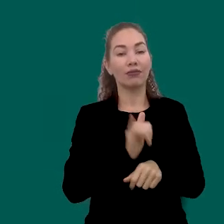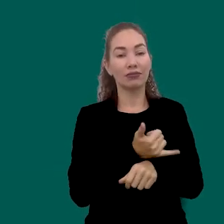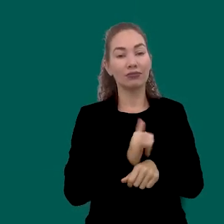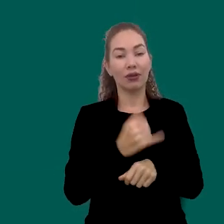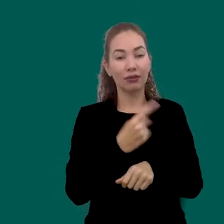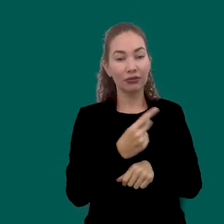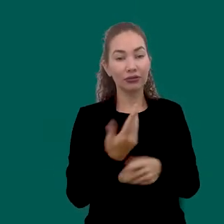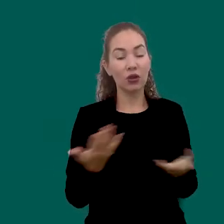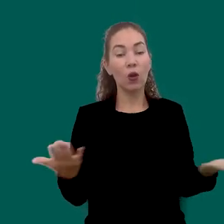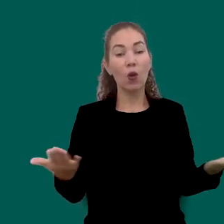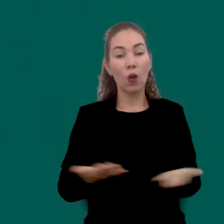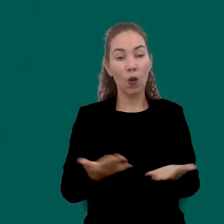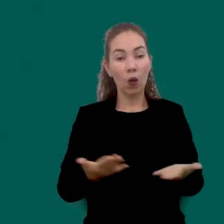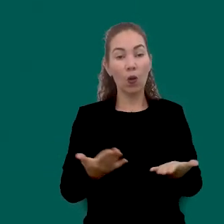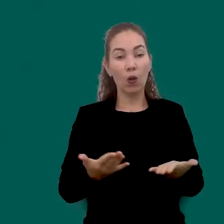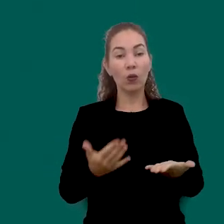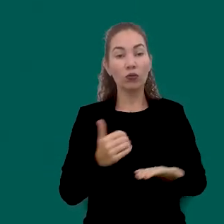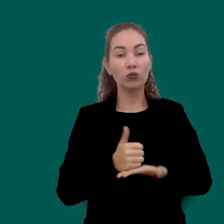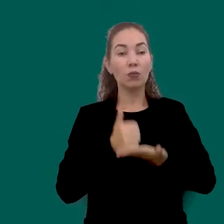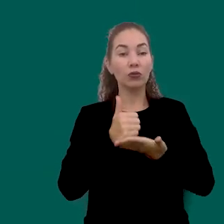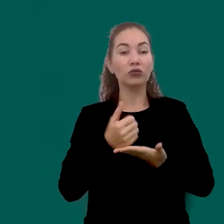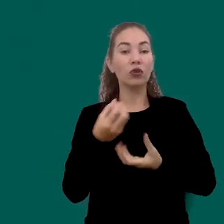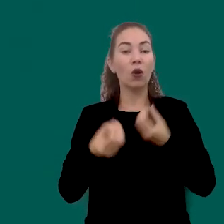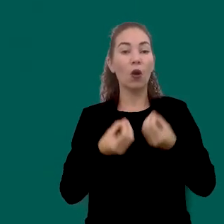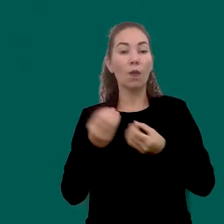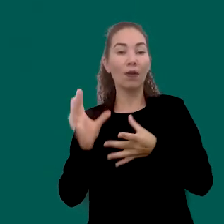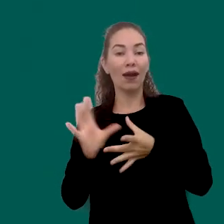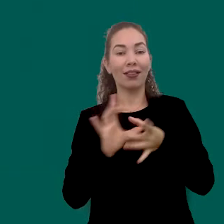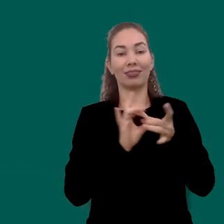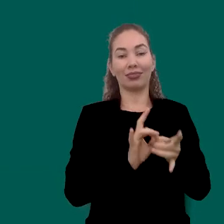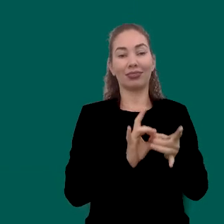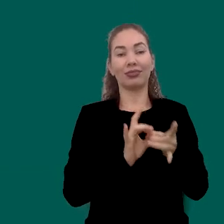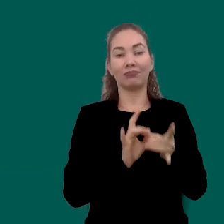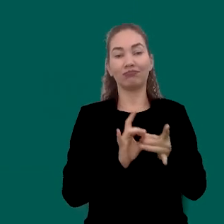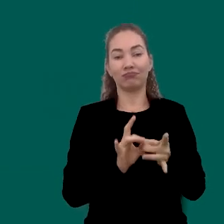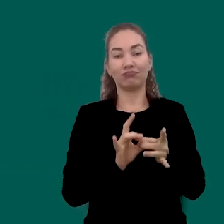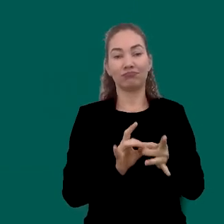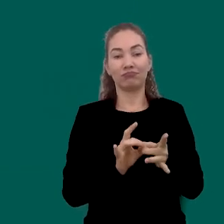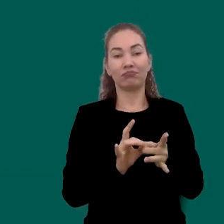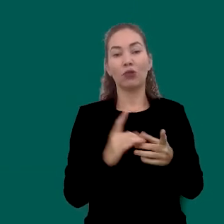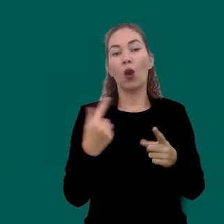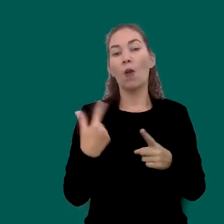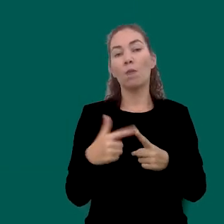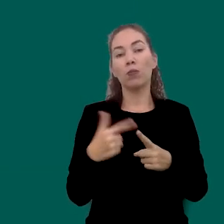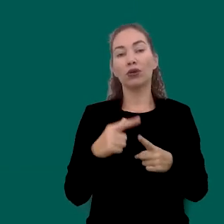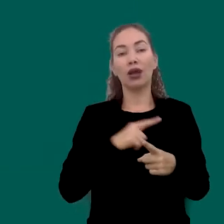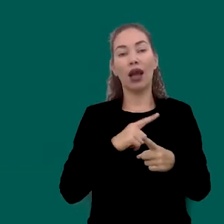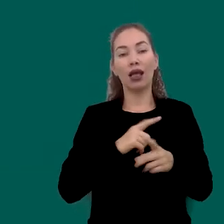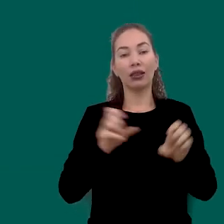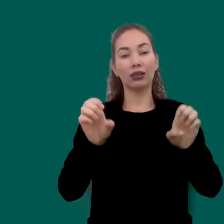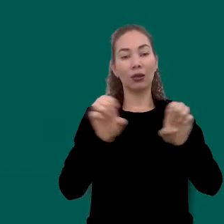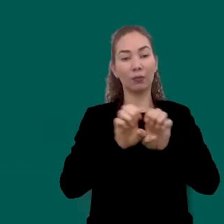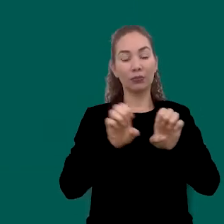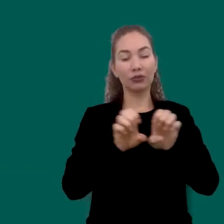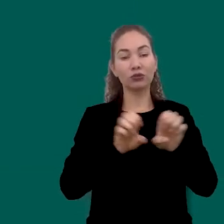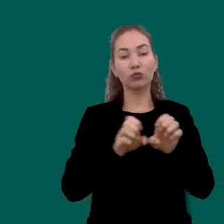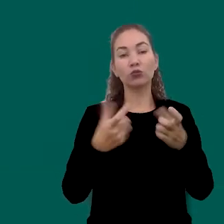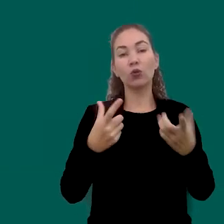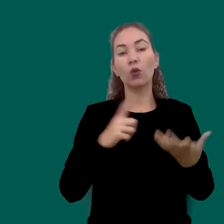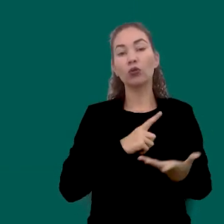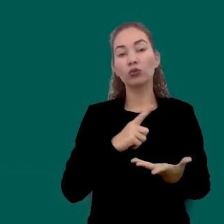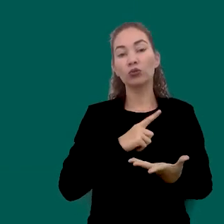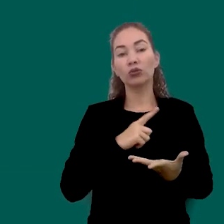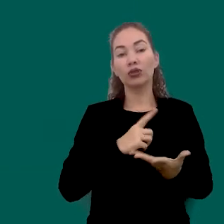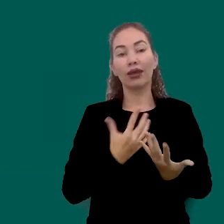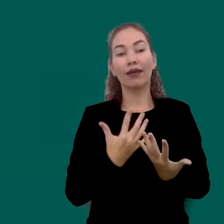supermercados. Hoje eles estão se posicionando muito como aliados, tá? Porque eles têm toda uma estrutura onde vai haver